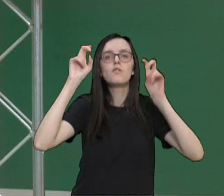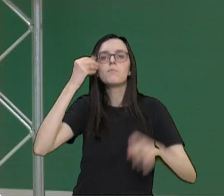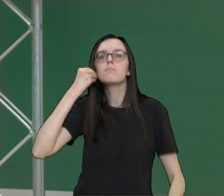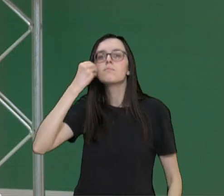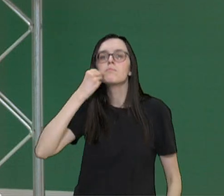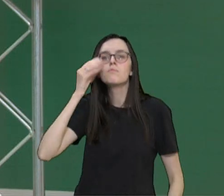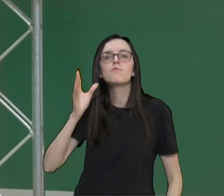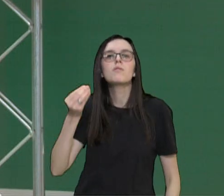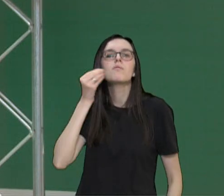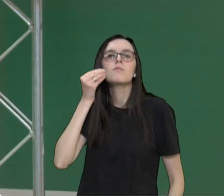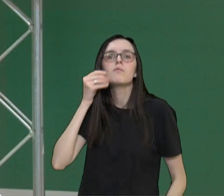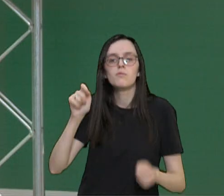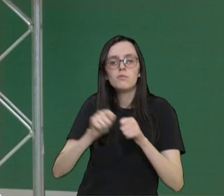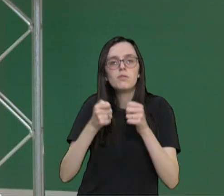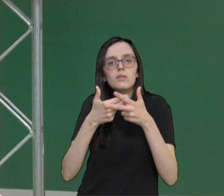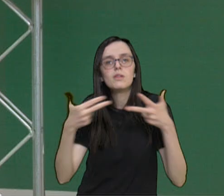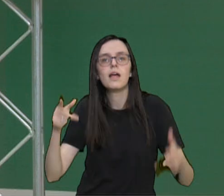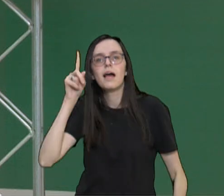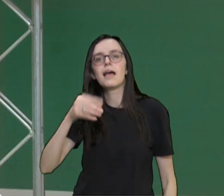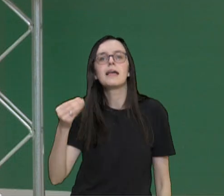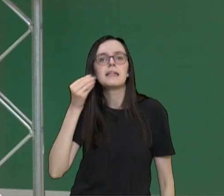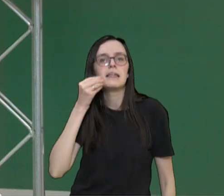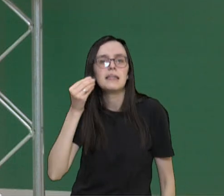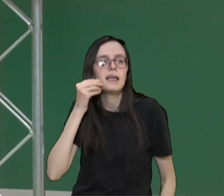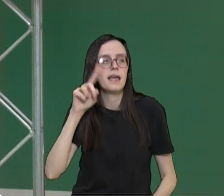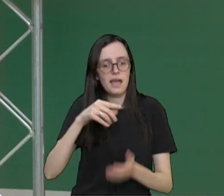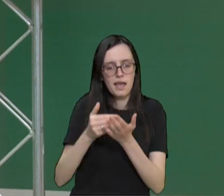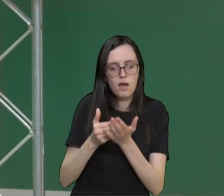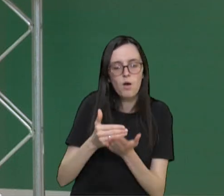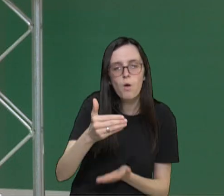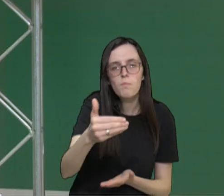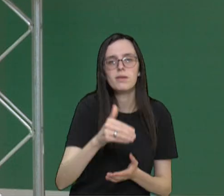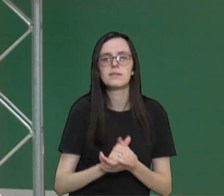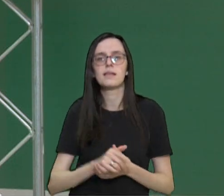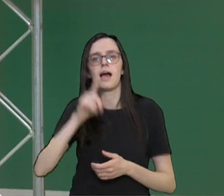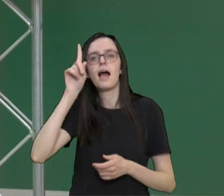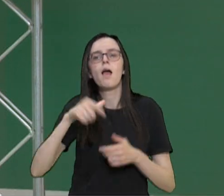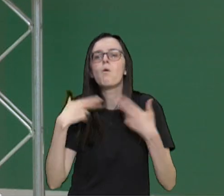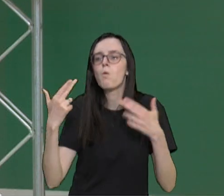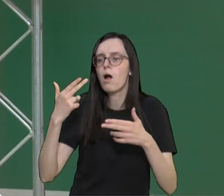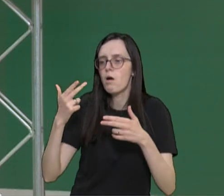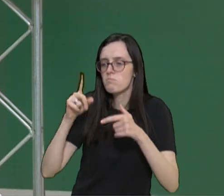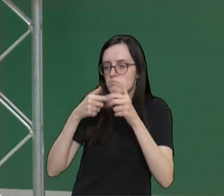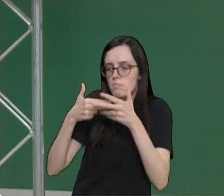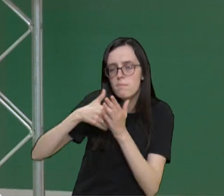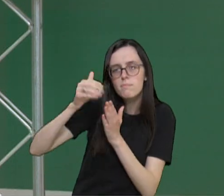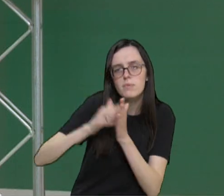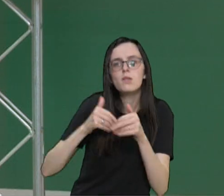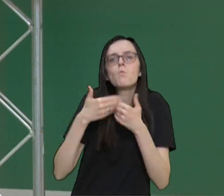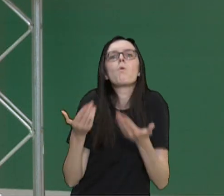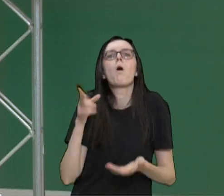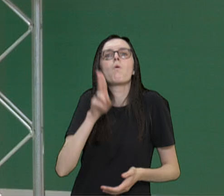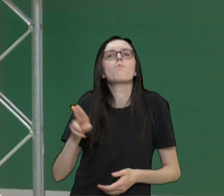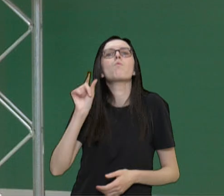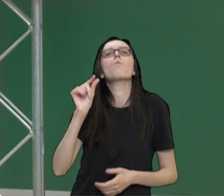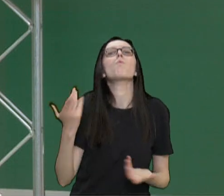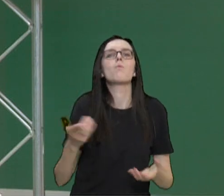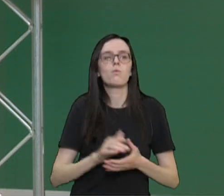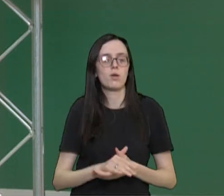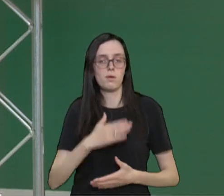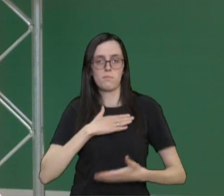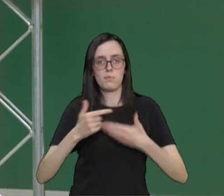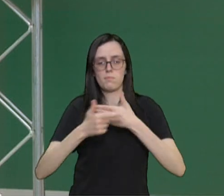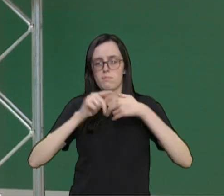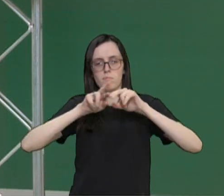parte de testar, de começar, de que tinta que eu vou usar, de que maneira que vai ser usada, qual a minha função. As